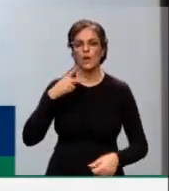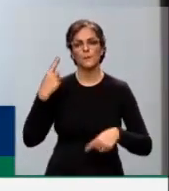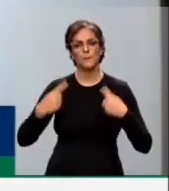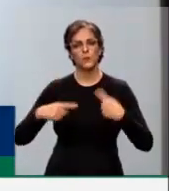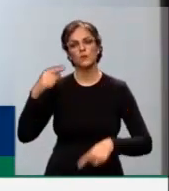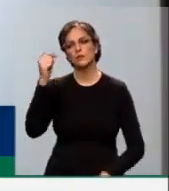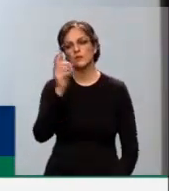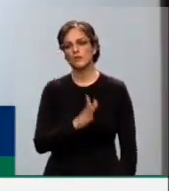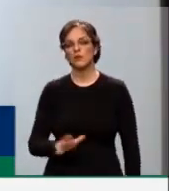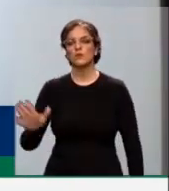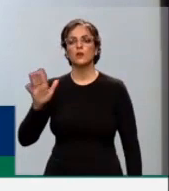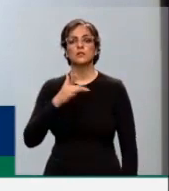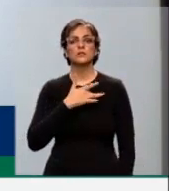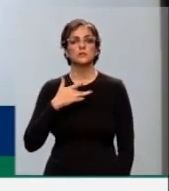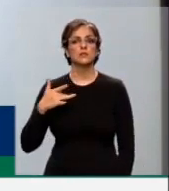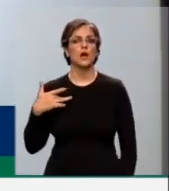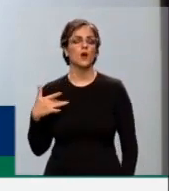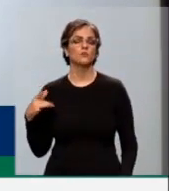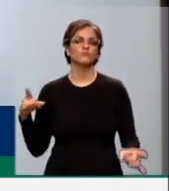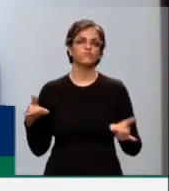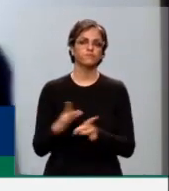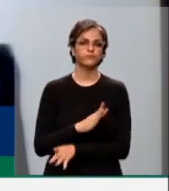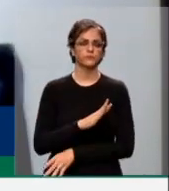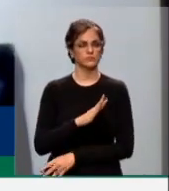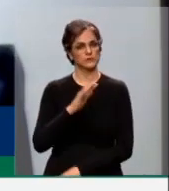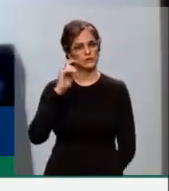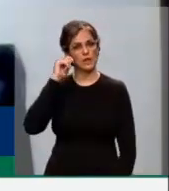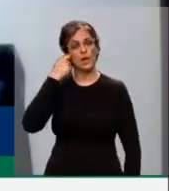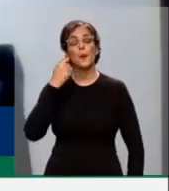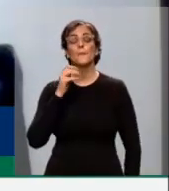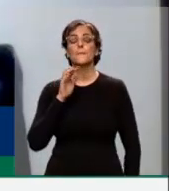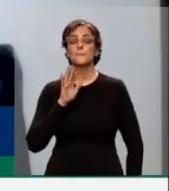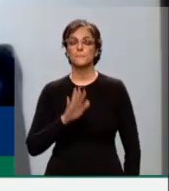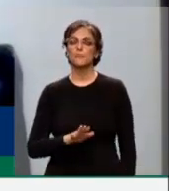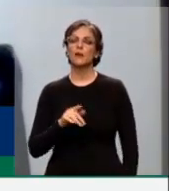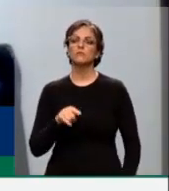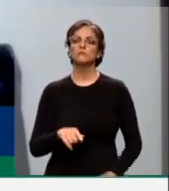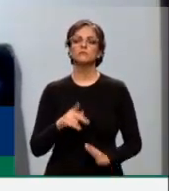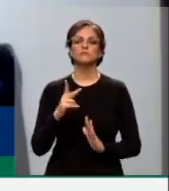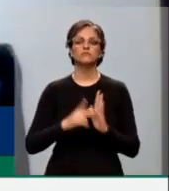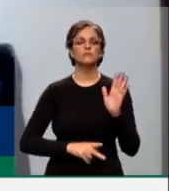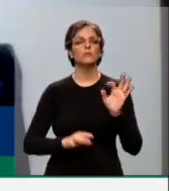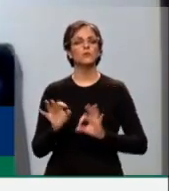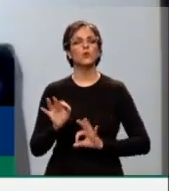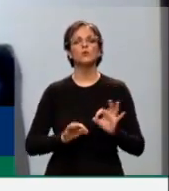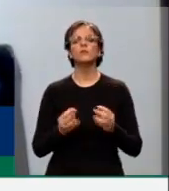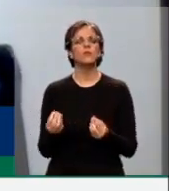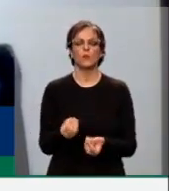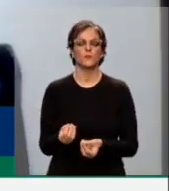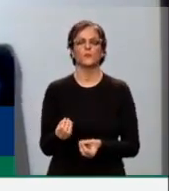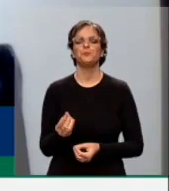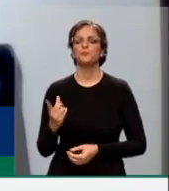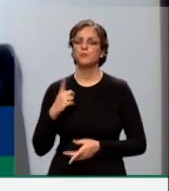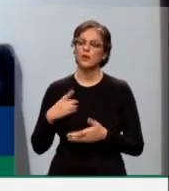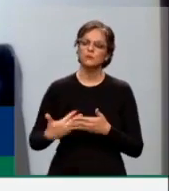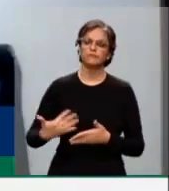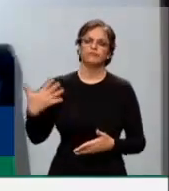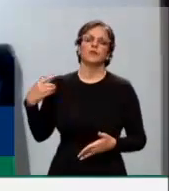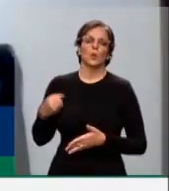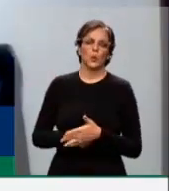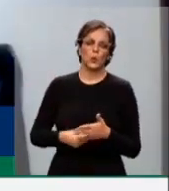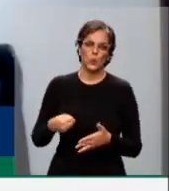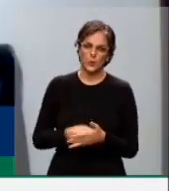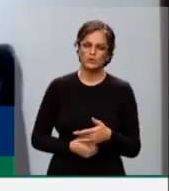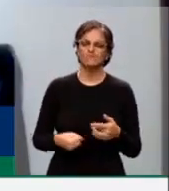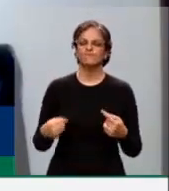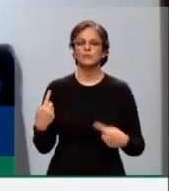saúde integral da população negra, é uma política que foi construída através de lutas, através de muitas discussões.